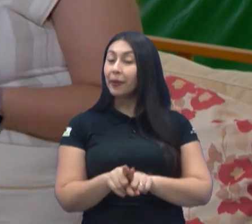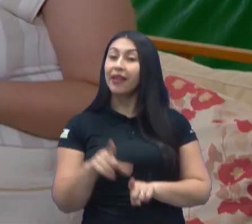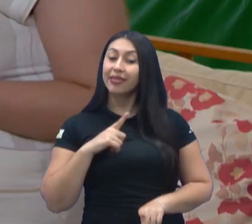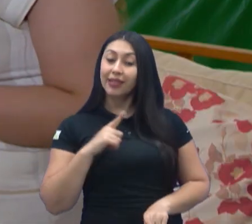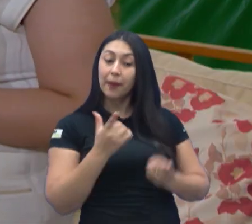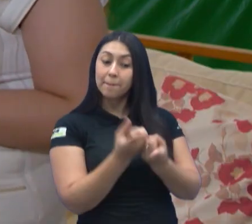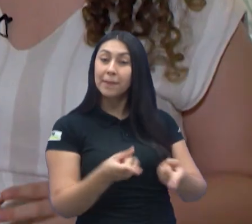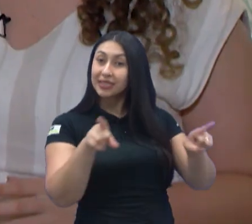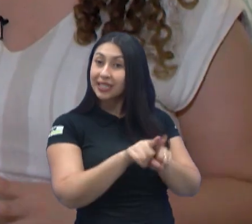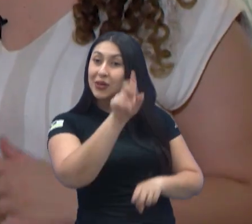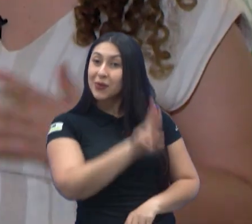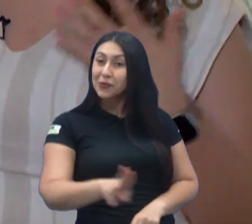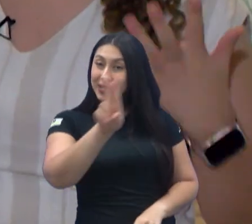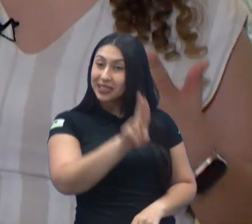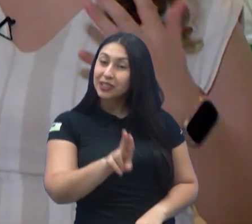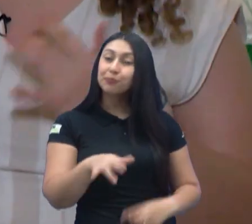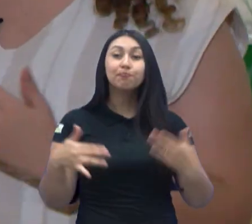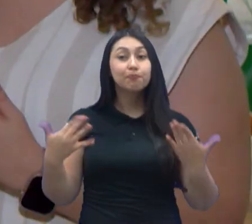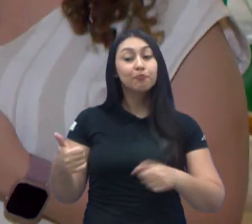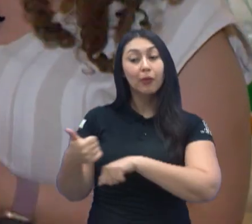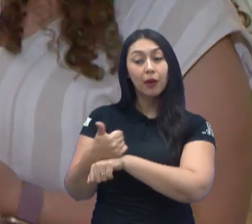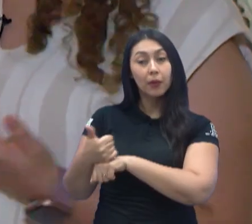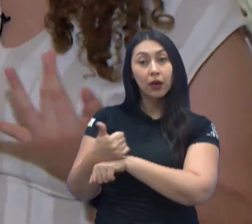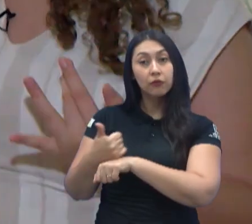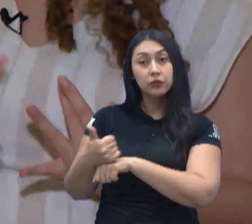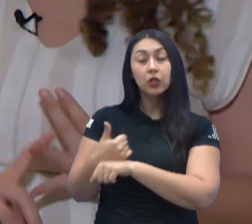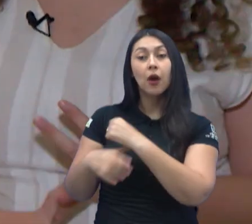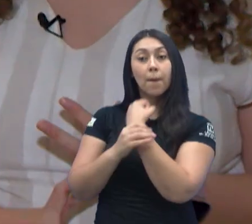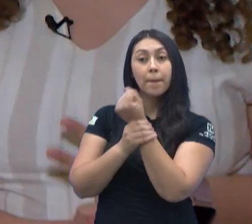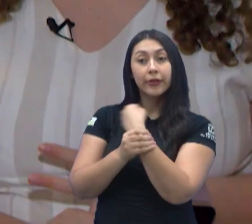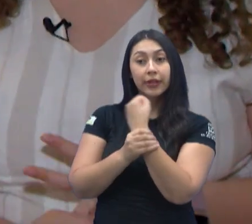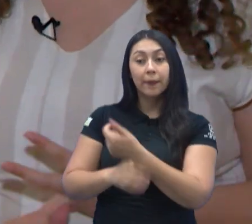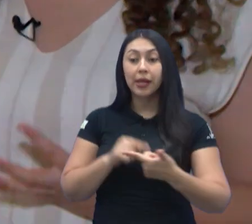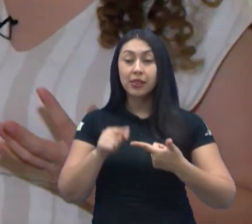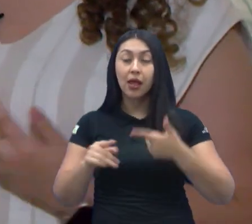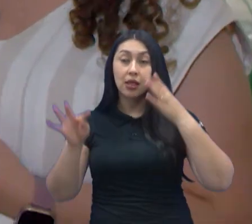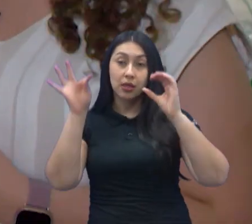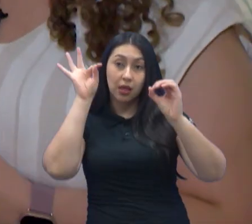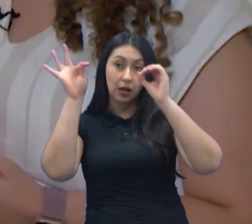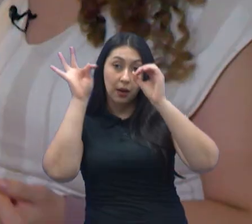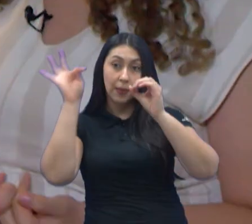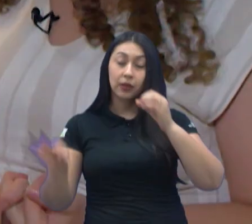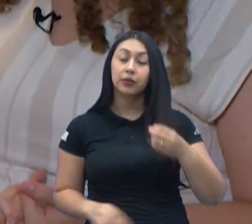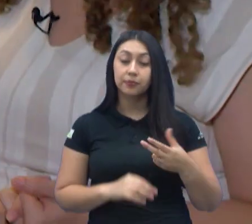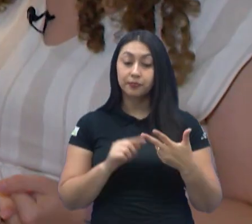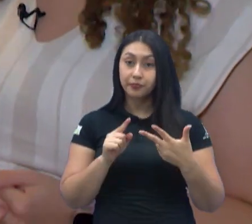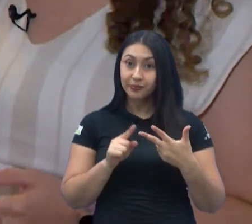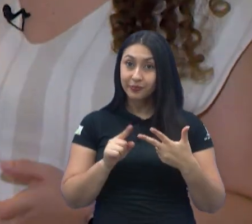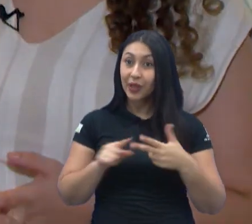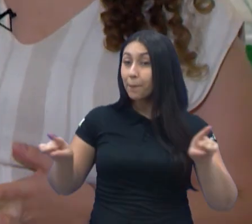algumas universidades, né? Então, os nossos profissionais são os fisioterapeutas, terapeutas ocupacionais e o